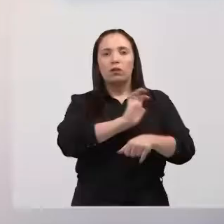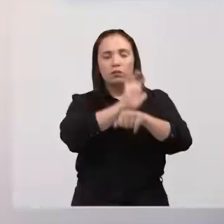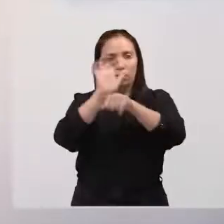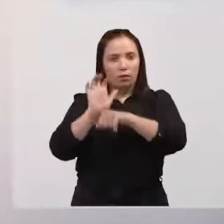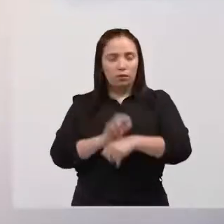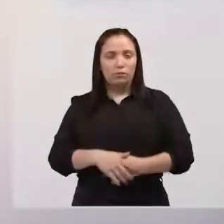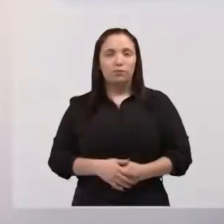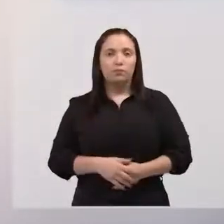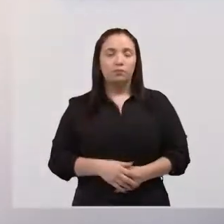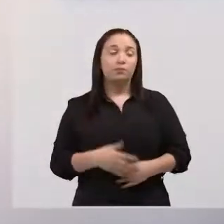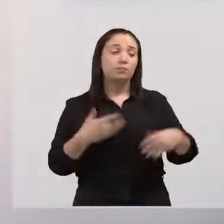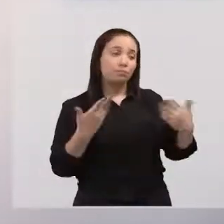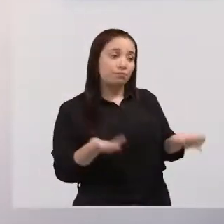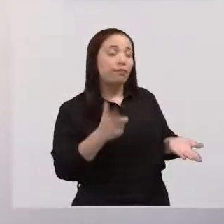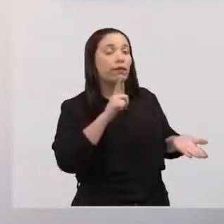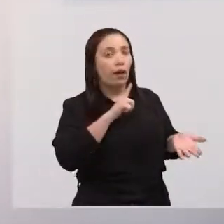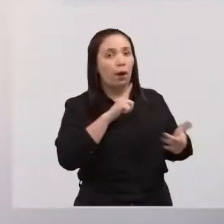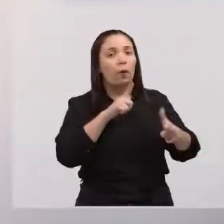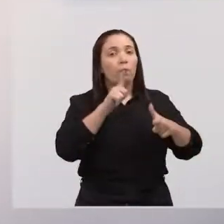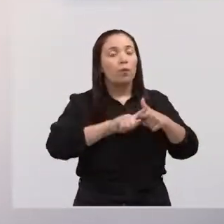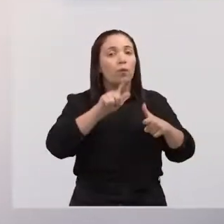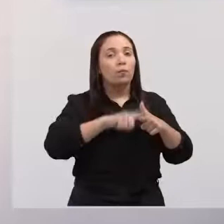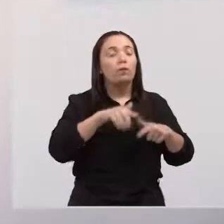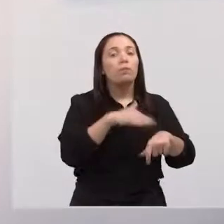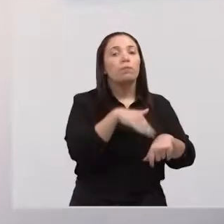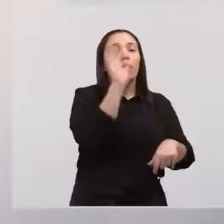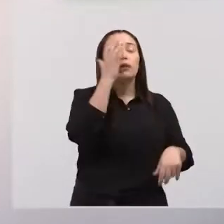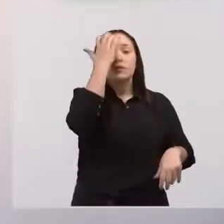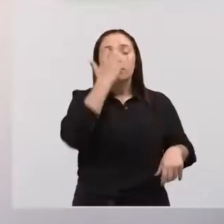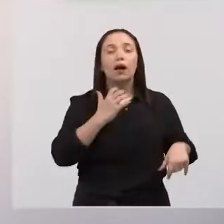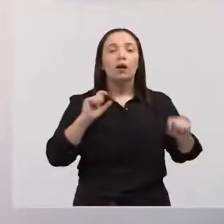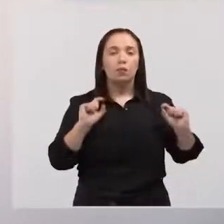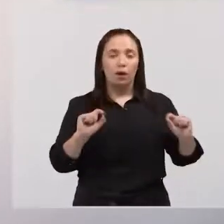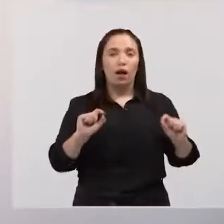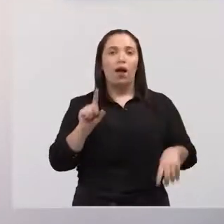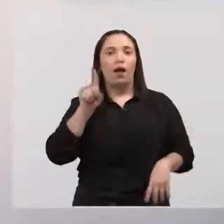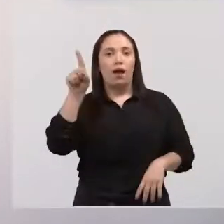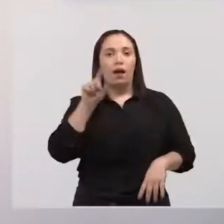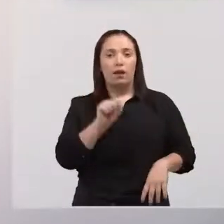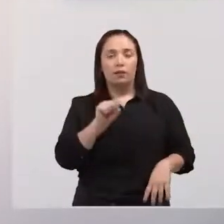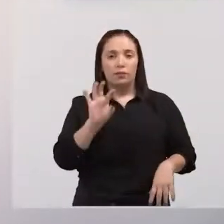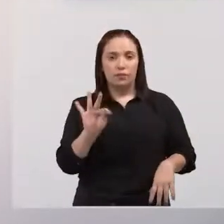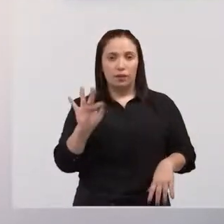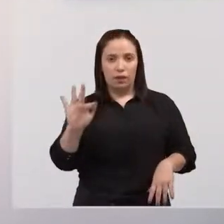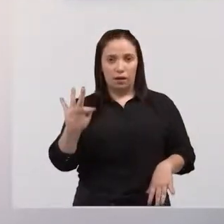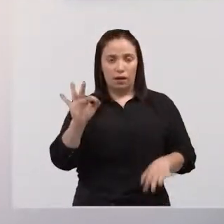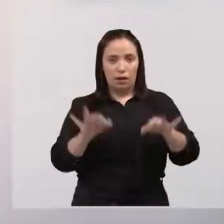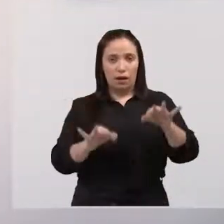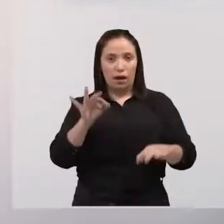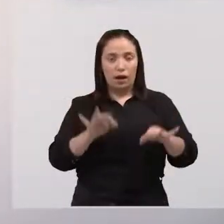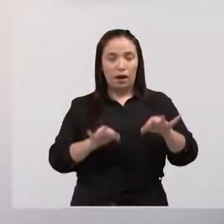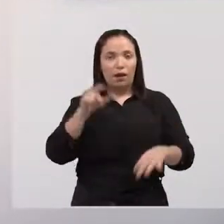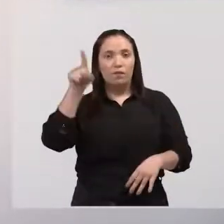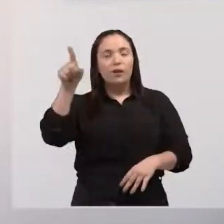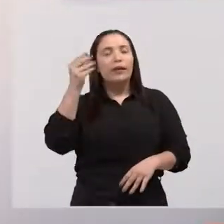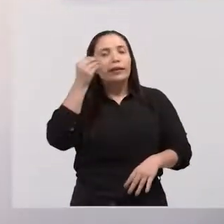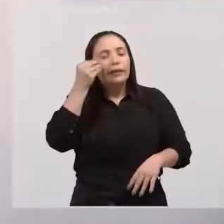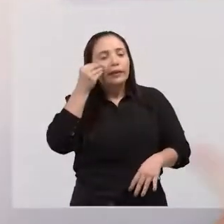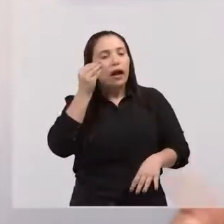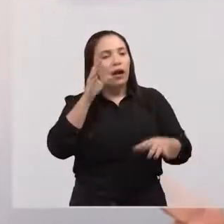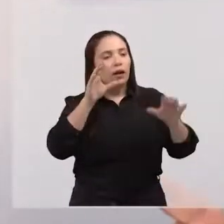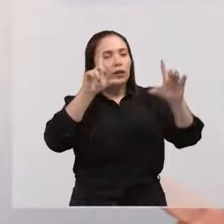temos agora um problema mais sério. No lugar do Supremo Tribunal Federal tentar amenizar